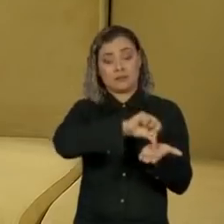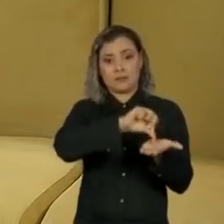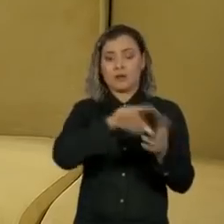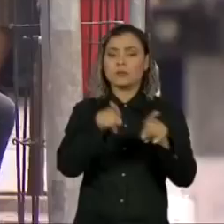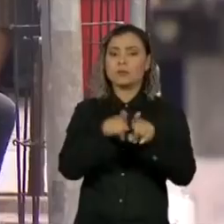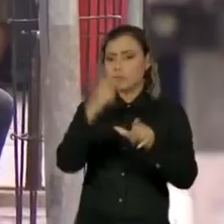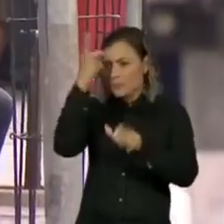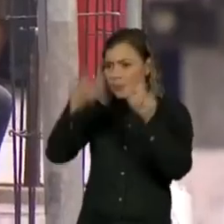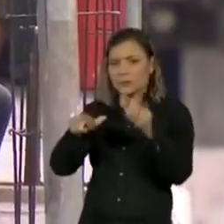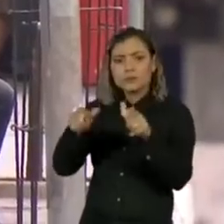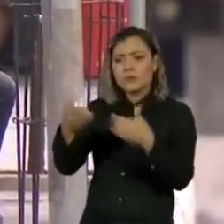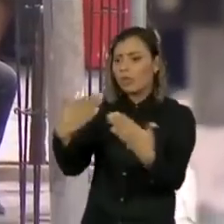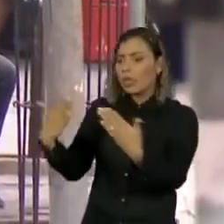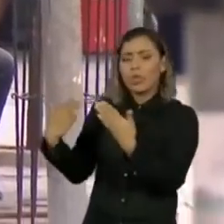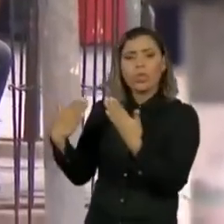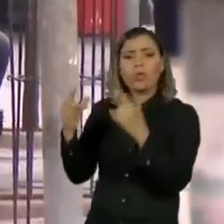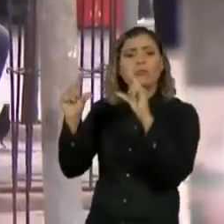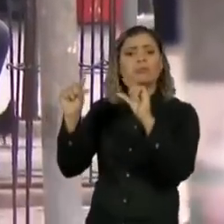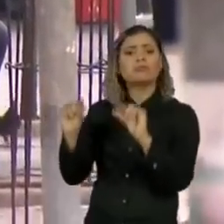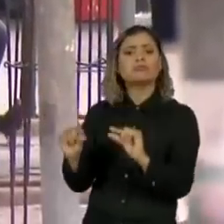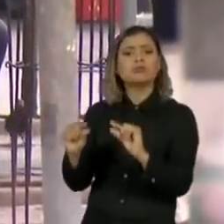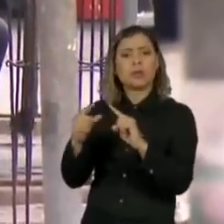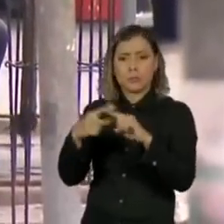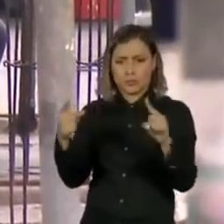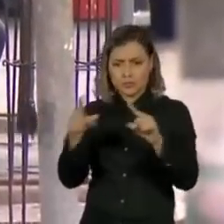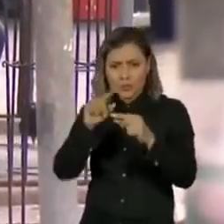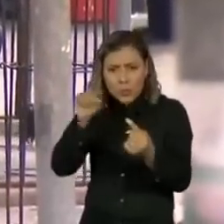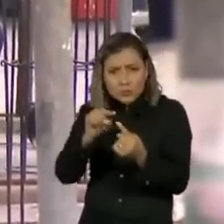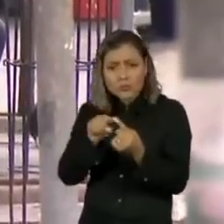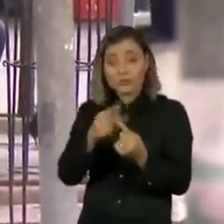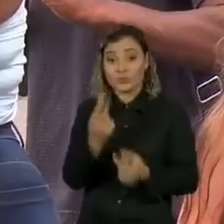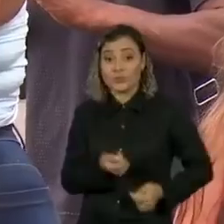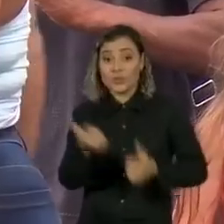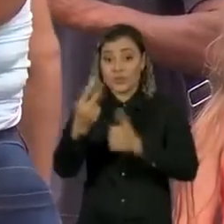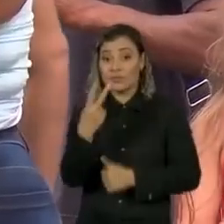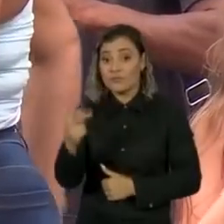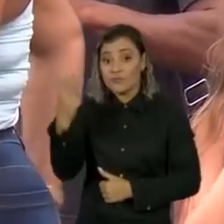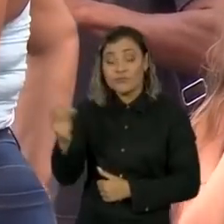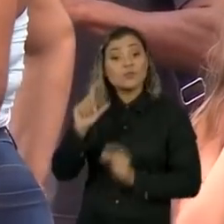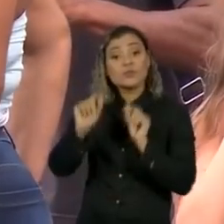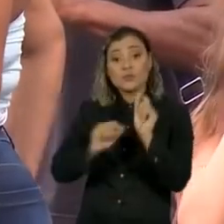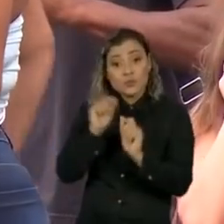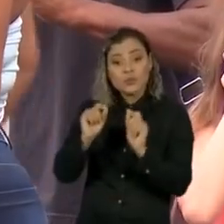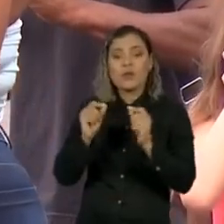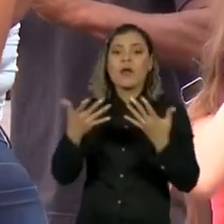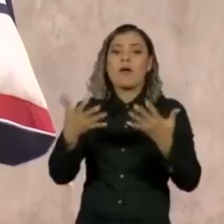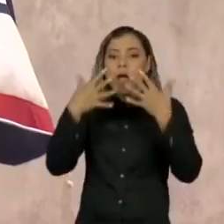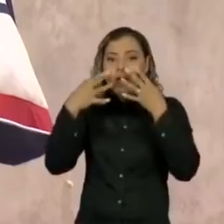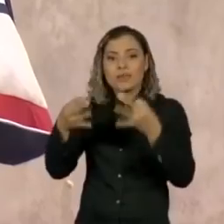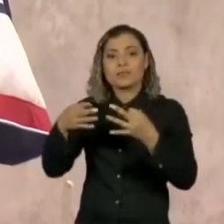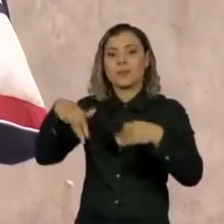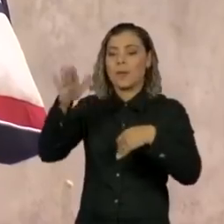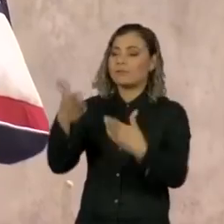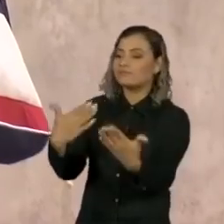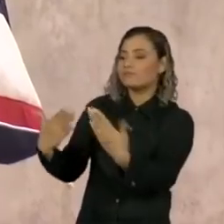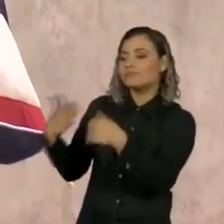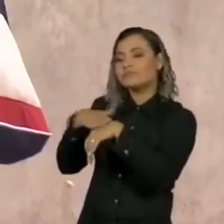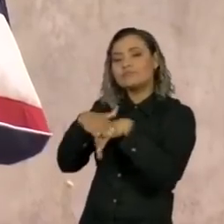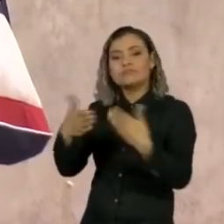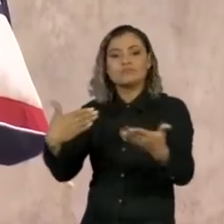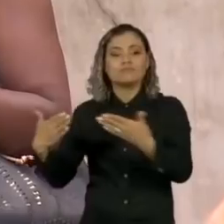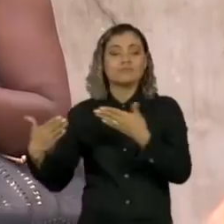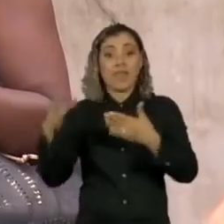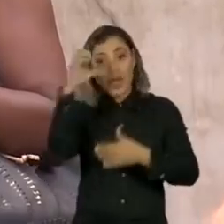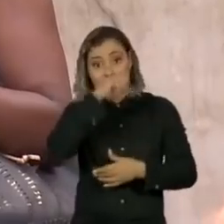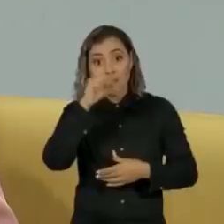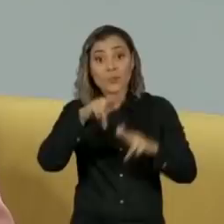vez menos. Muita gente acha que uma boa meta para o ano novo é se dispor a ouvir mais e aprender com a experiência